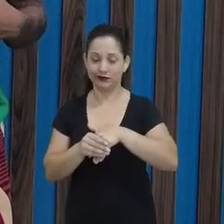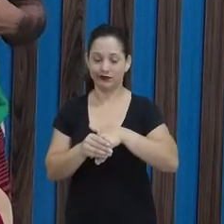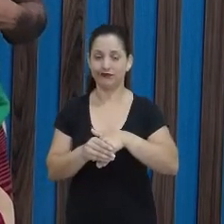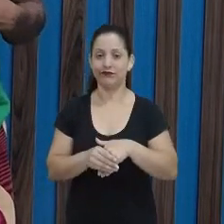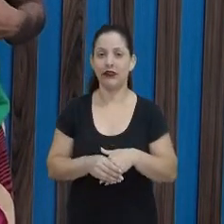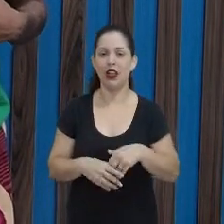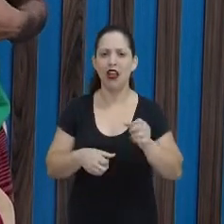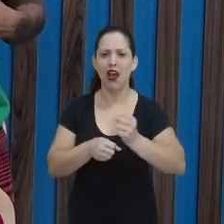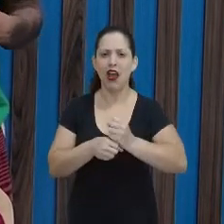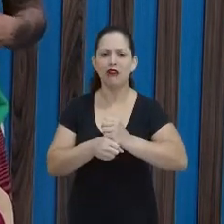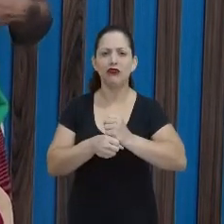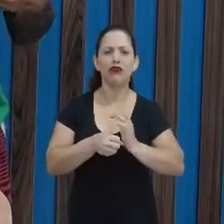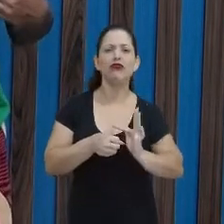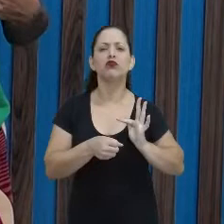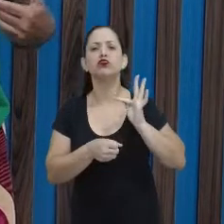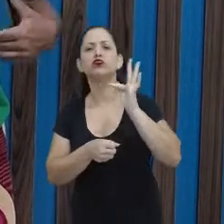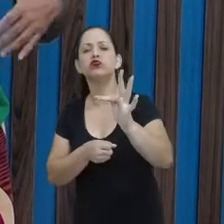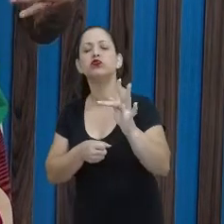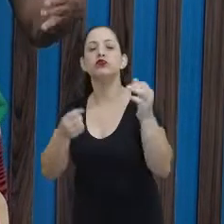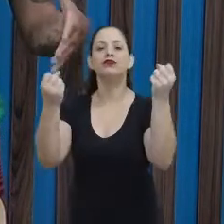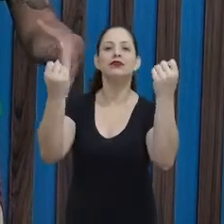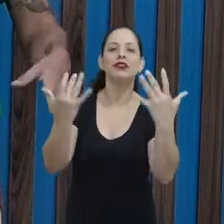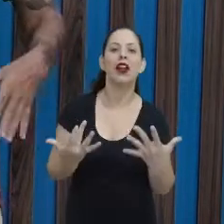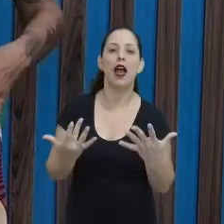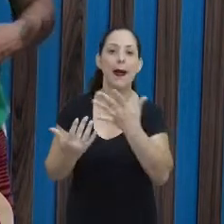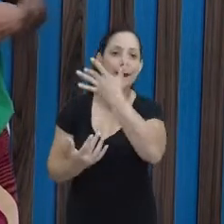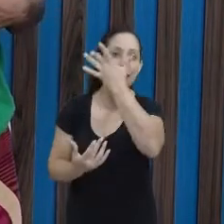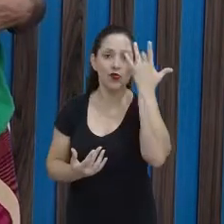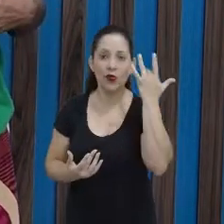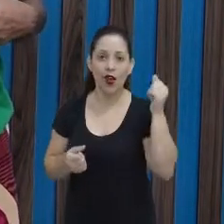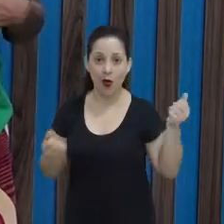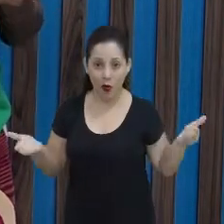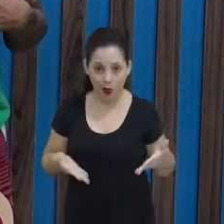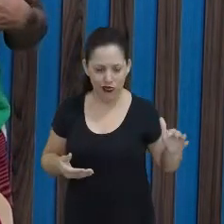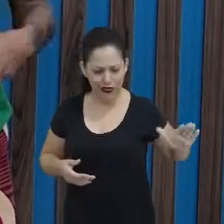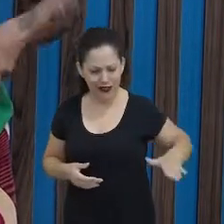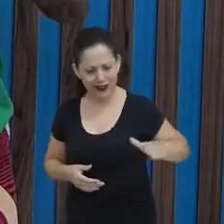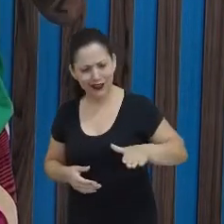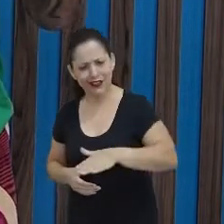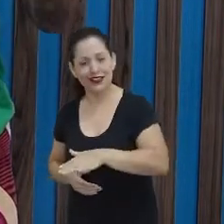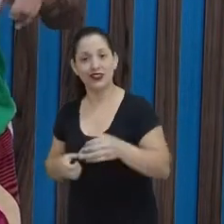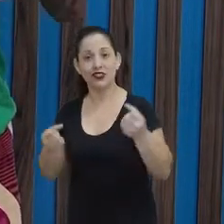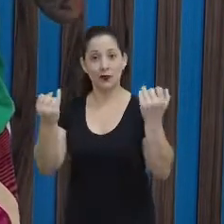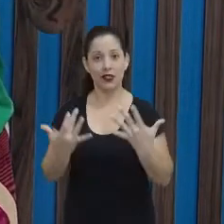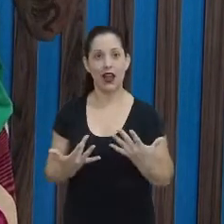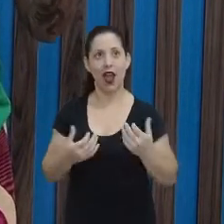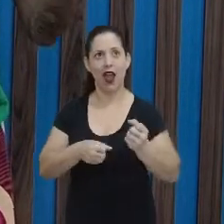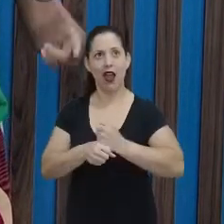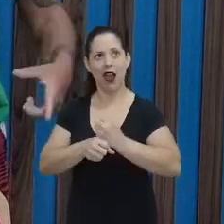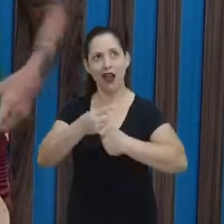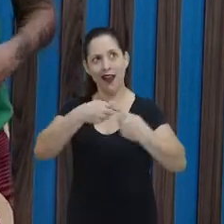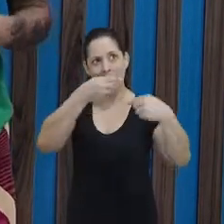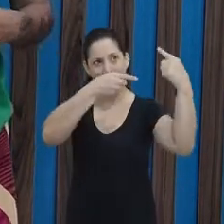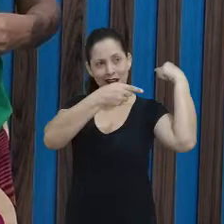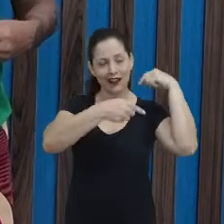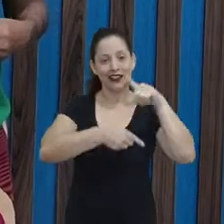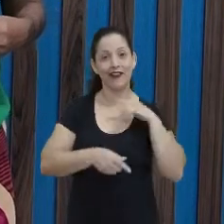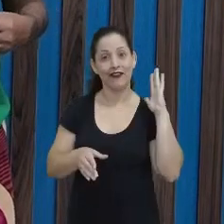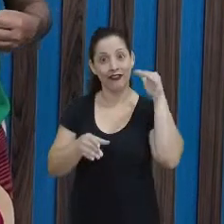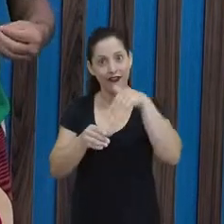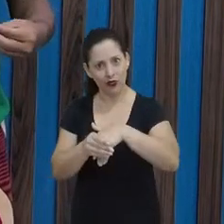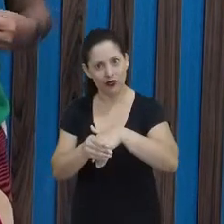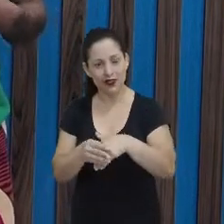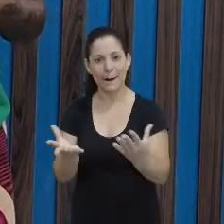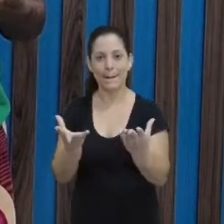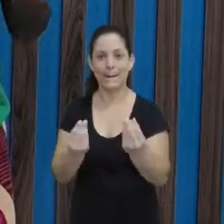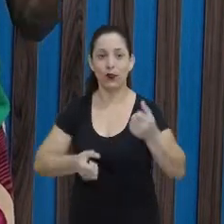Daqui a alguns anos a gente pode contar para as pessoas que eram muito pequenas, ou as pessoas que não sabiam, dizer, em tal ano teve uma eleição e